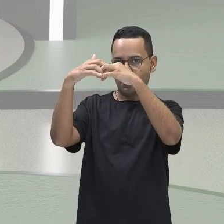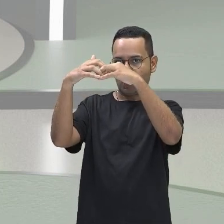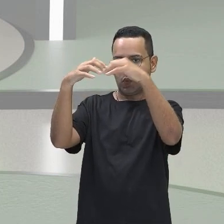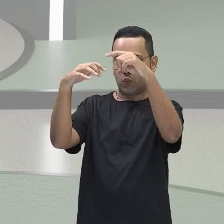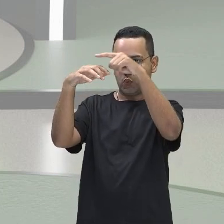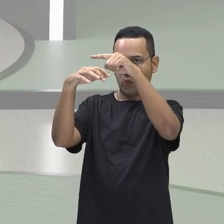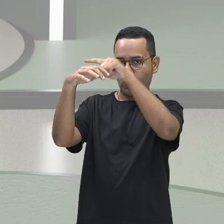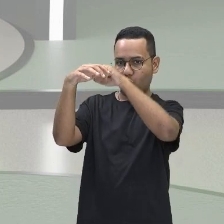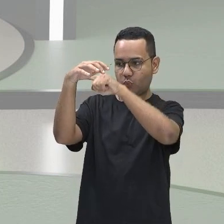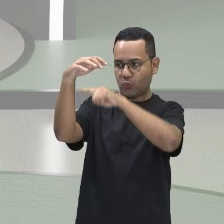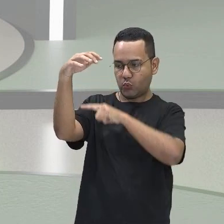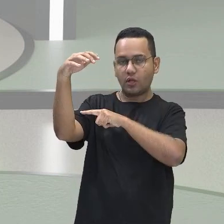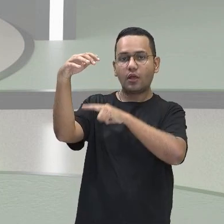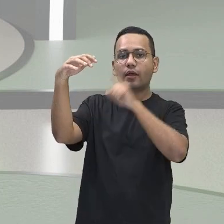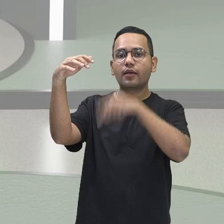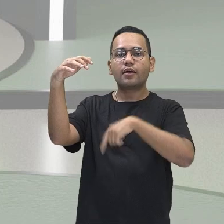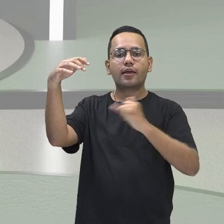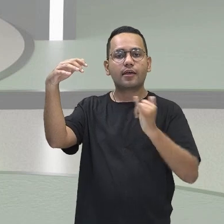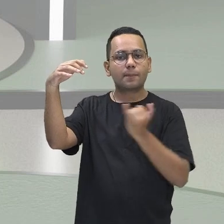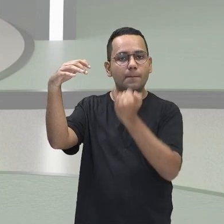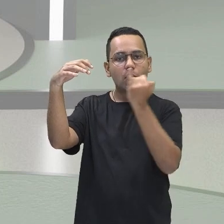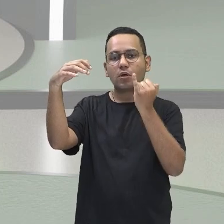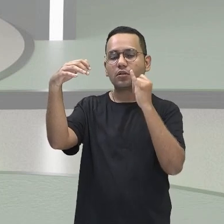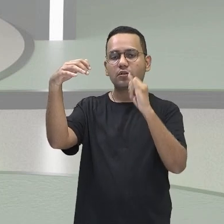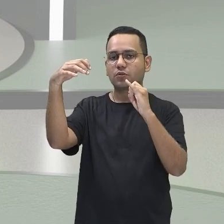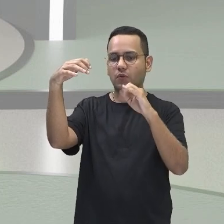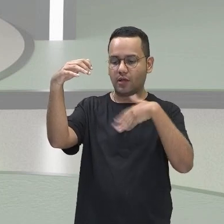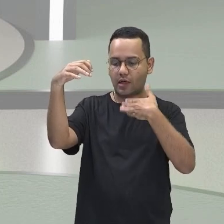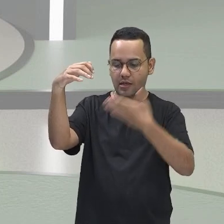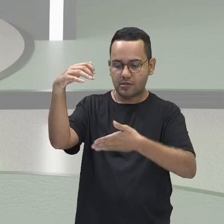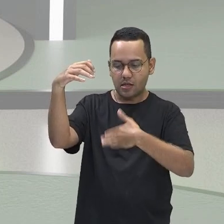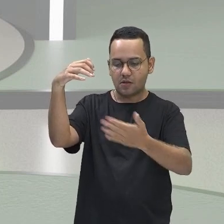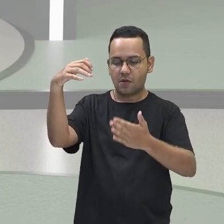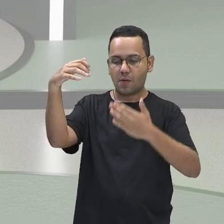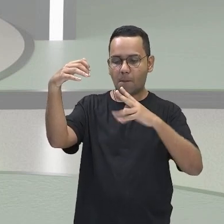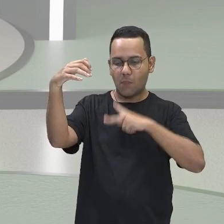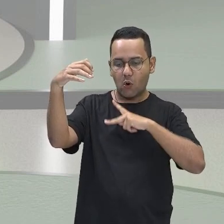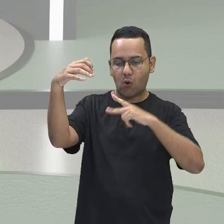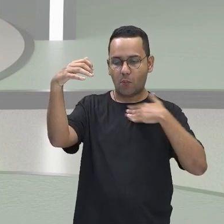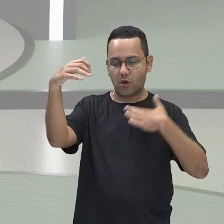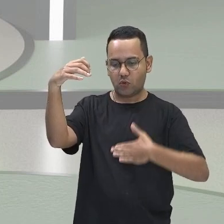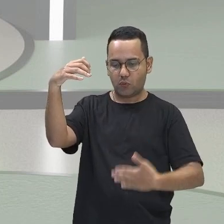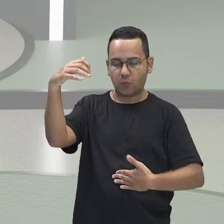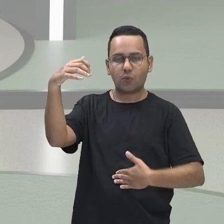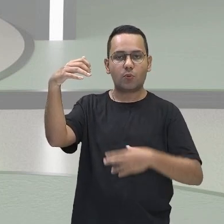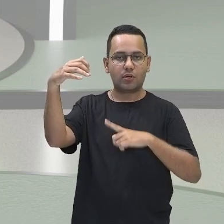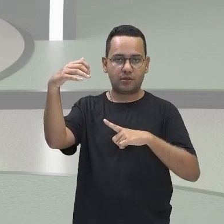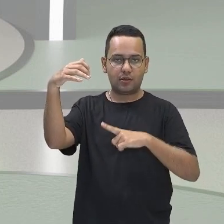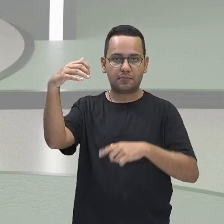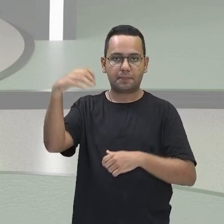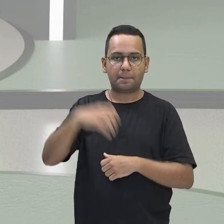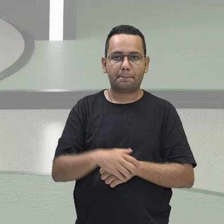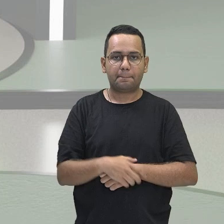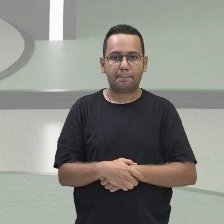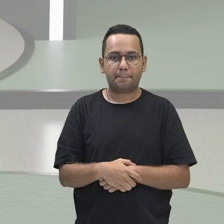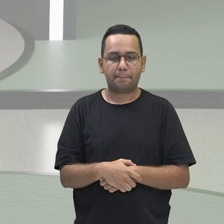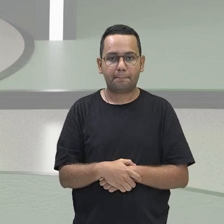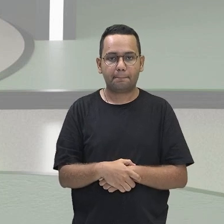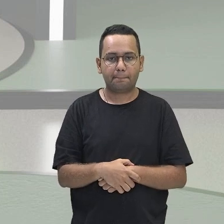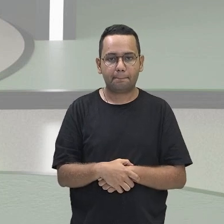grande maestro na regência de tudo que é executado dentro do nosso